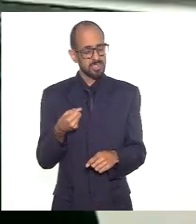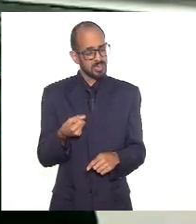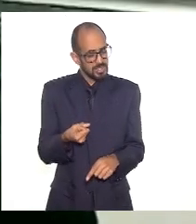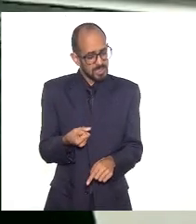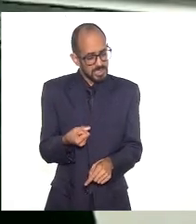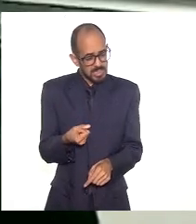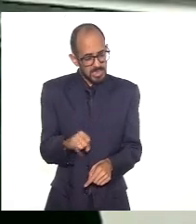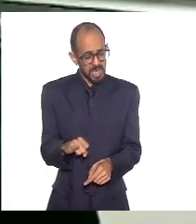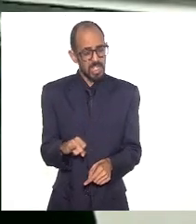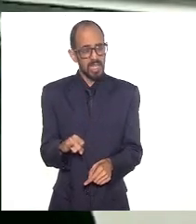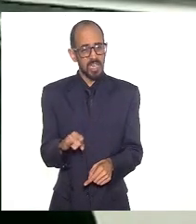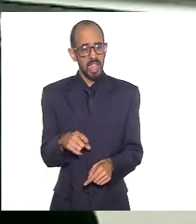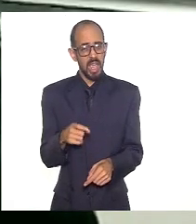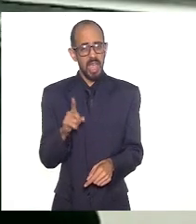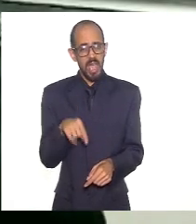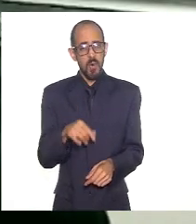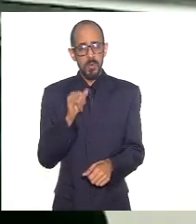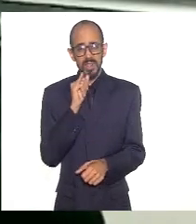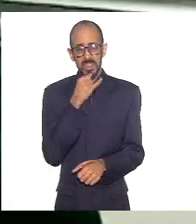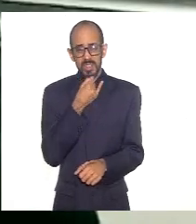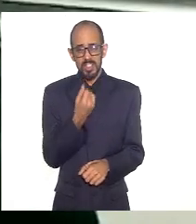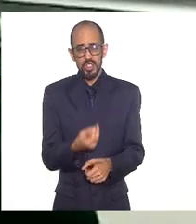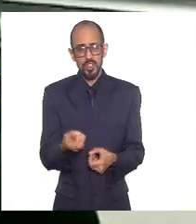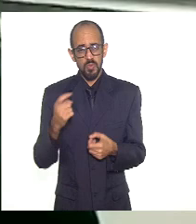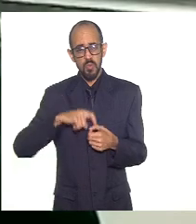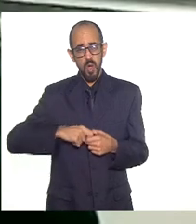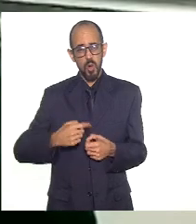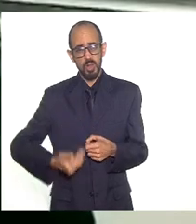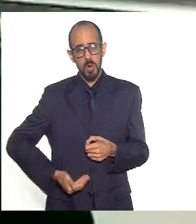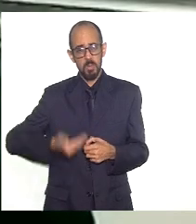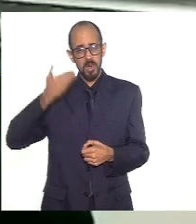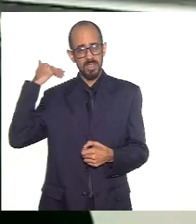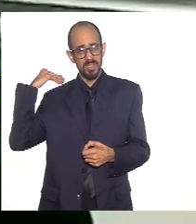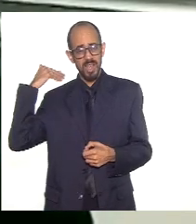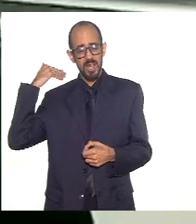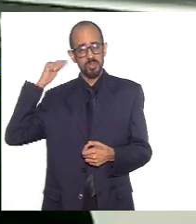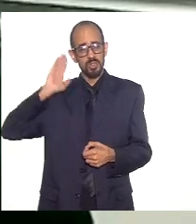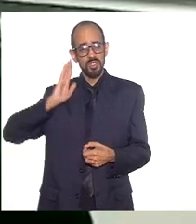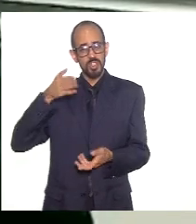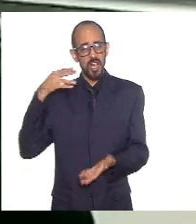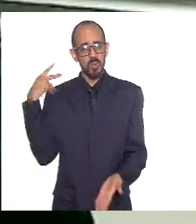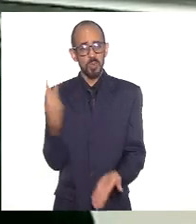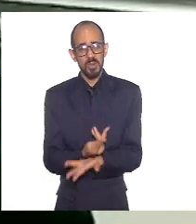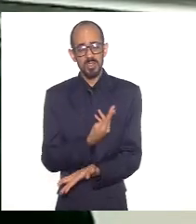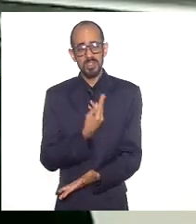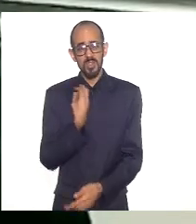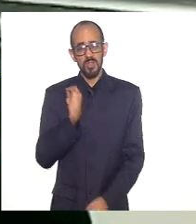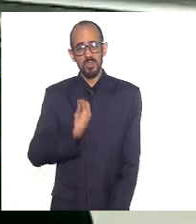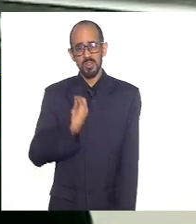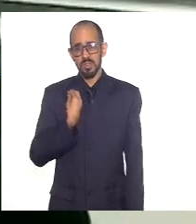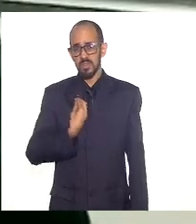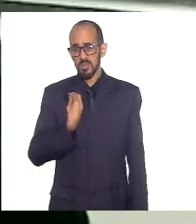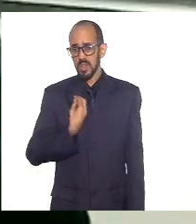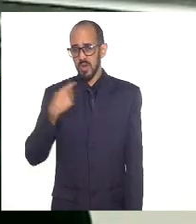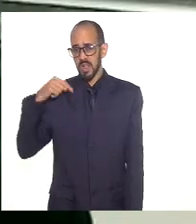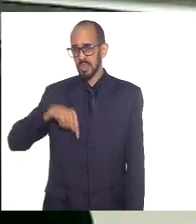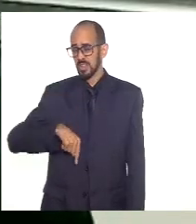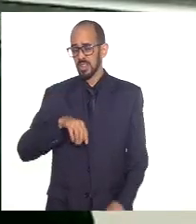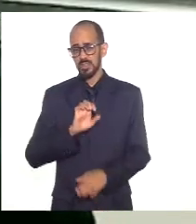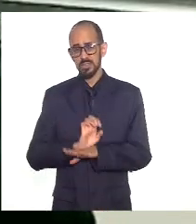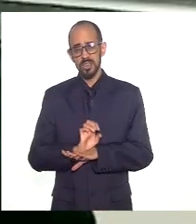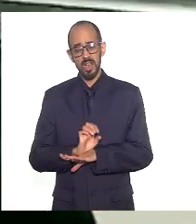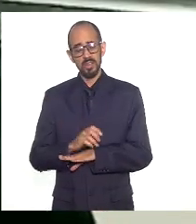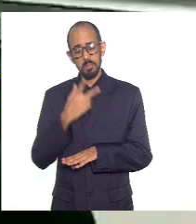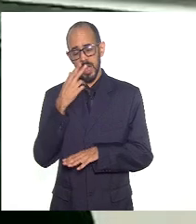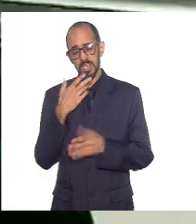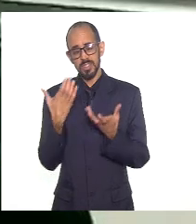uma volta triste a um passado triste que a gente já viveu e parece que está querendo viver